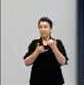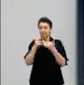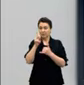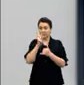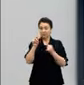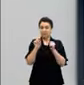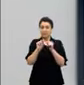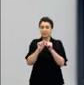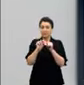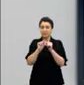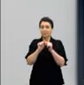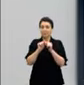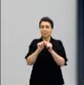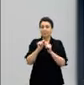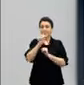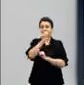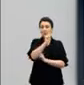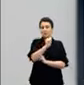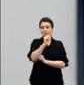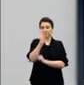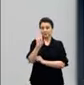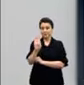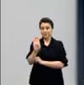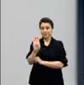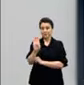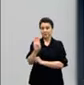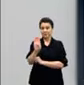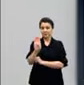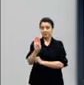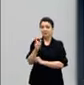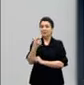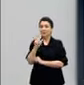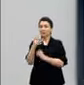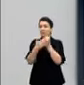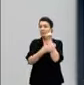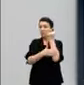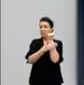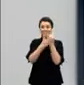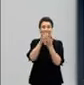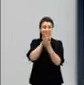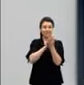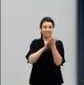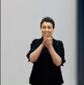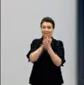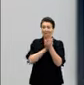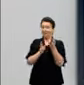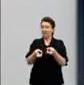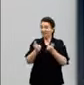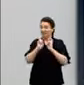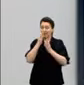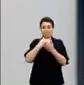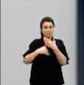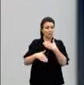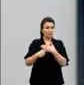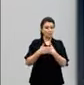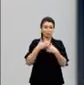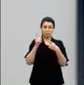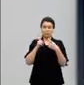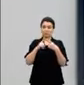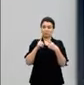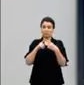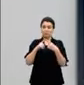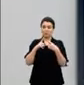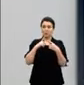melhor. O AB, então, que não tem anticorpo nenhum, então ele vai receber de todos.